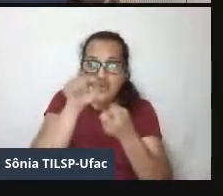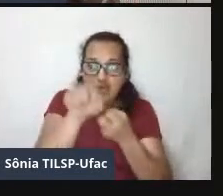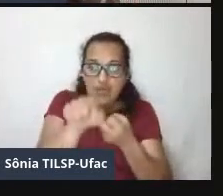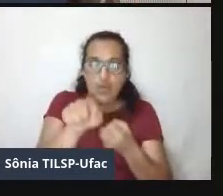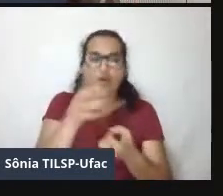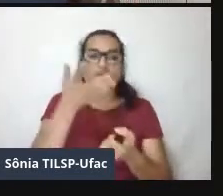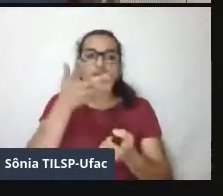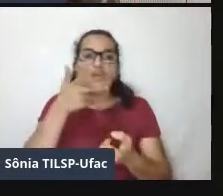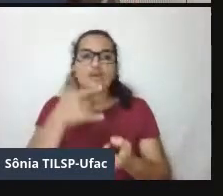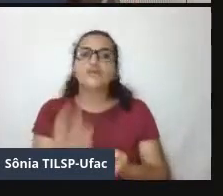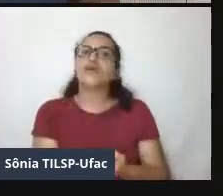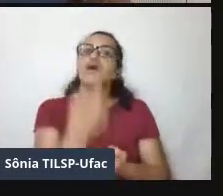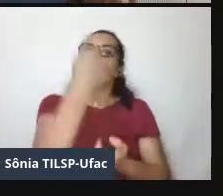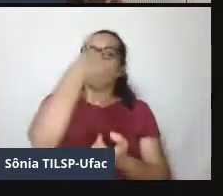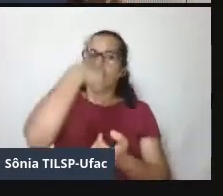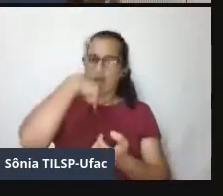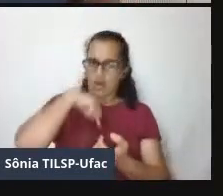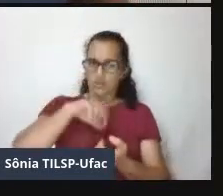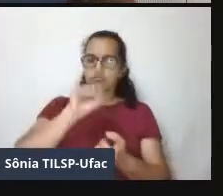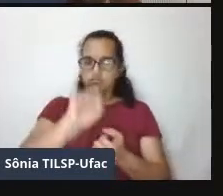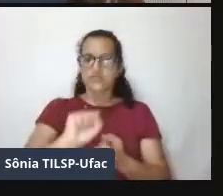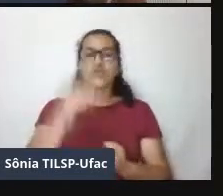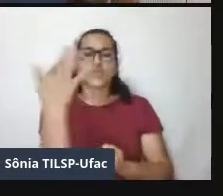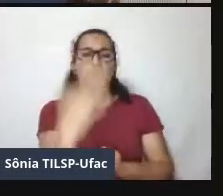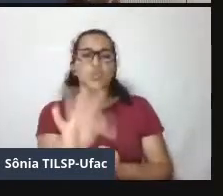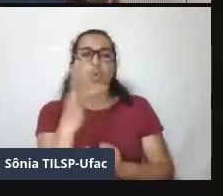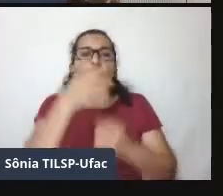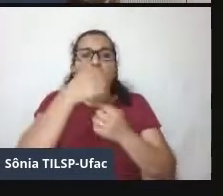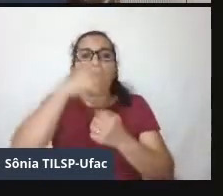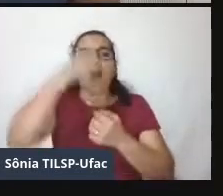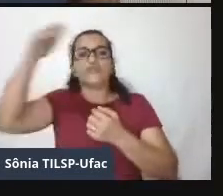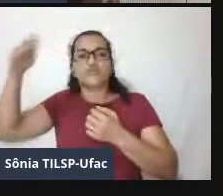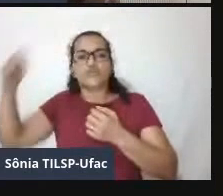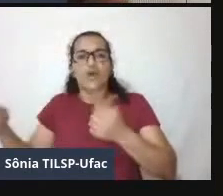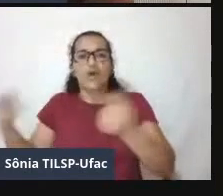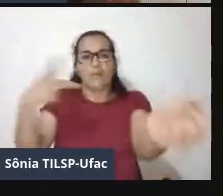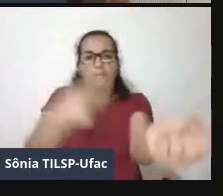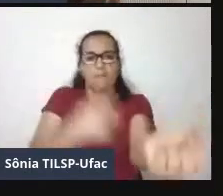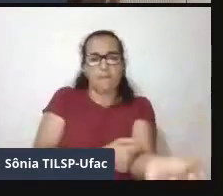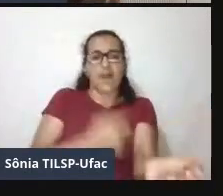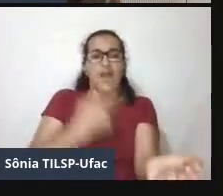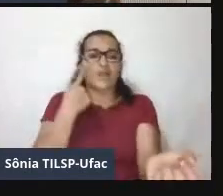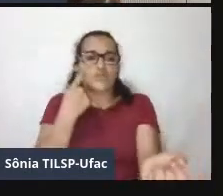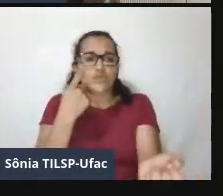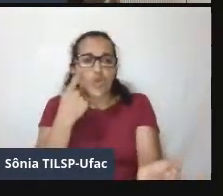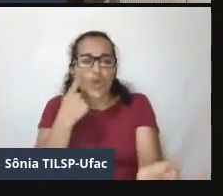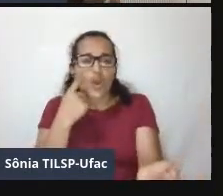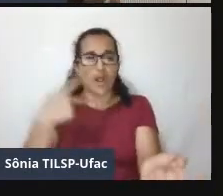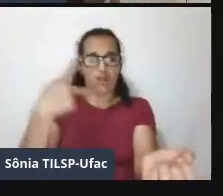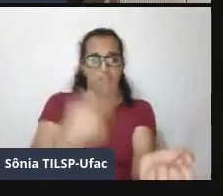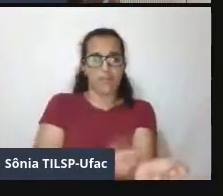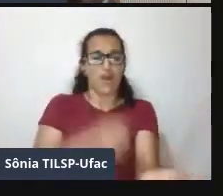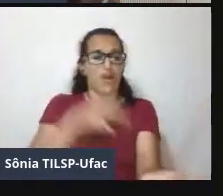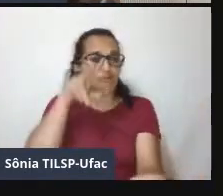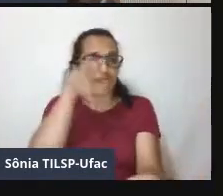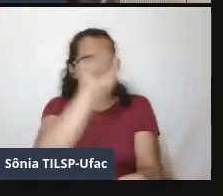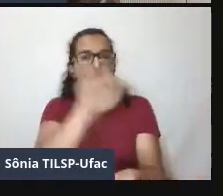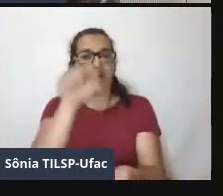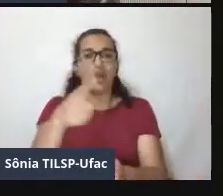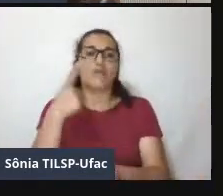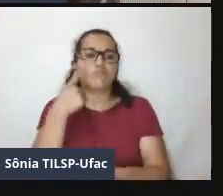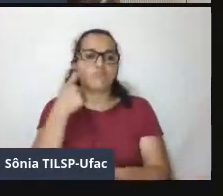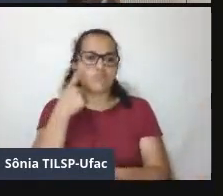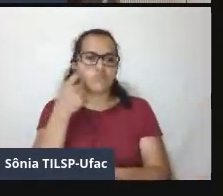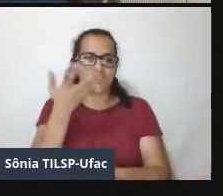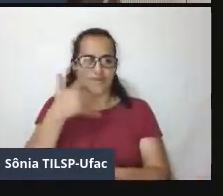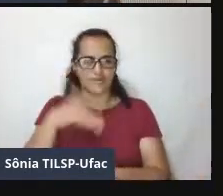entubada, que foi extubada, que está dolorida, que está com acesso que é doloroso, que recebe medicações fortes. Essa menina começou a chorar.